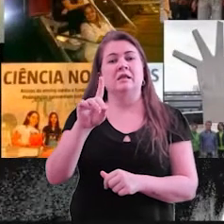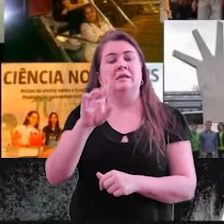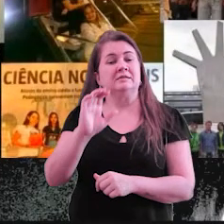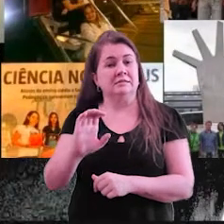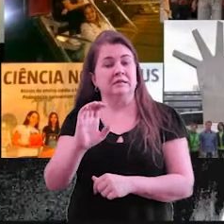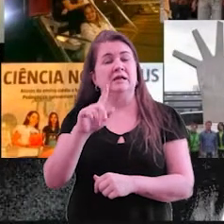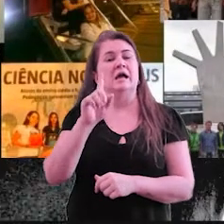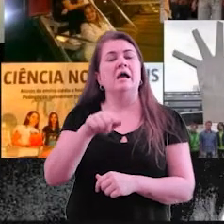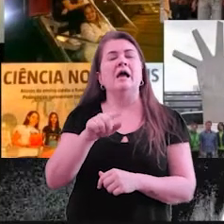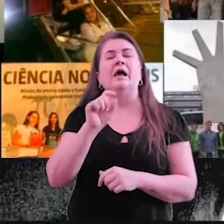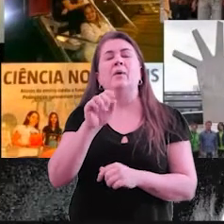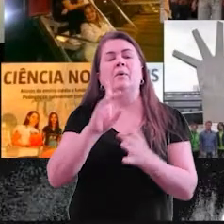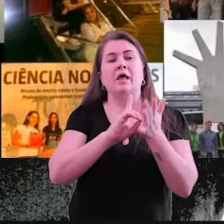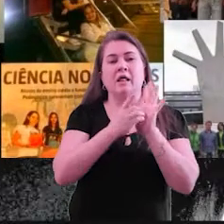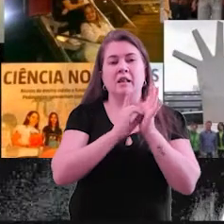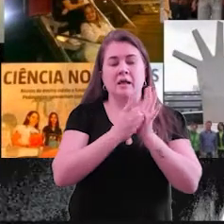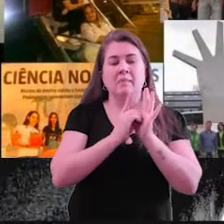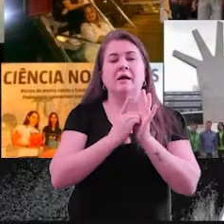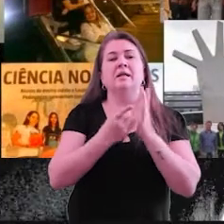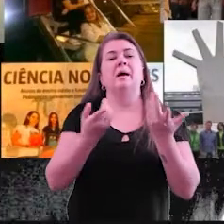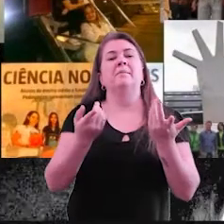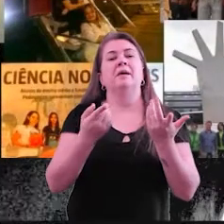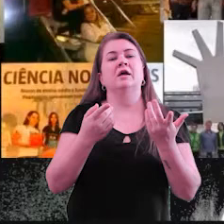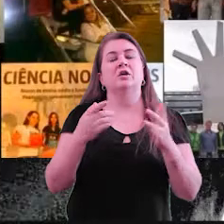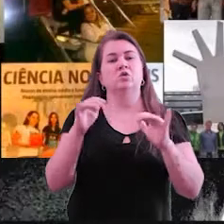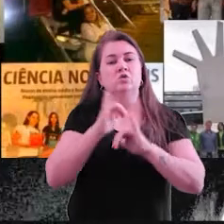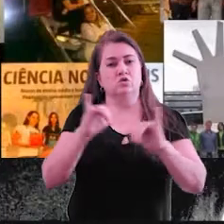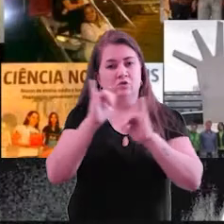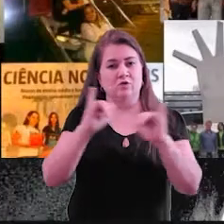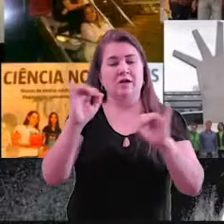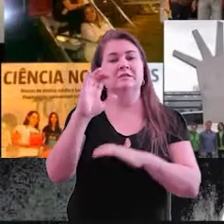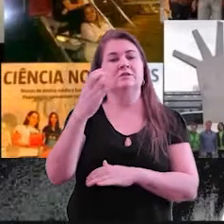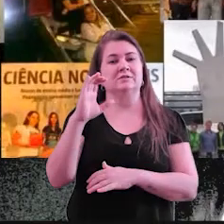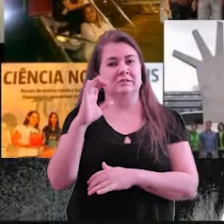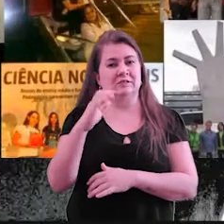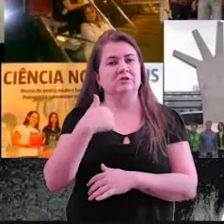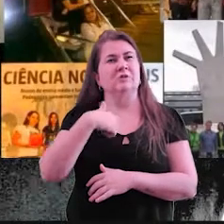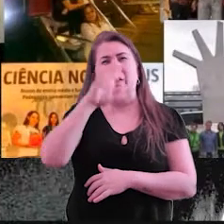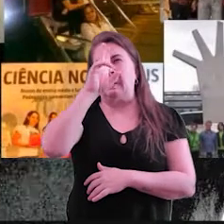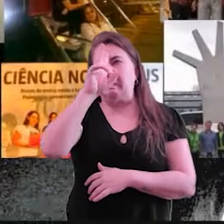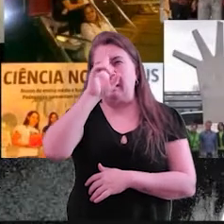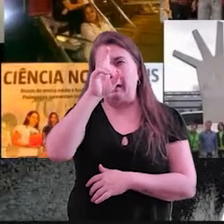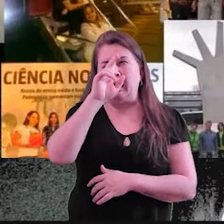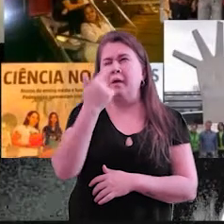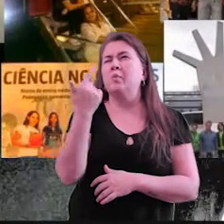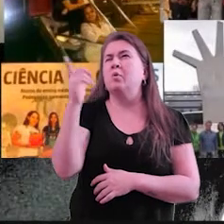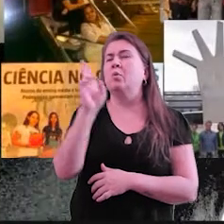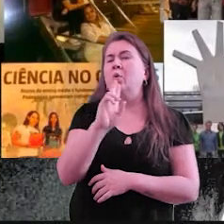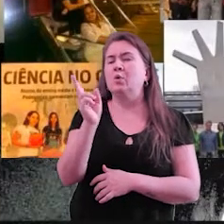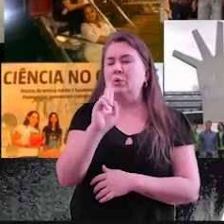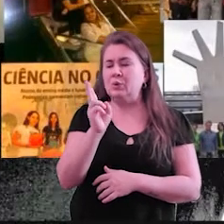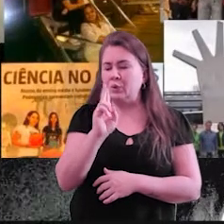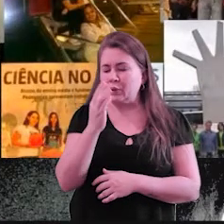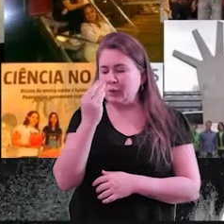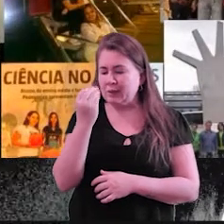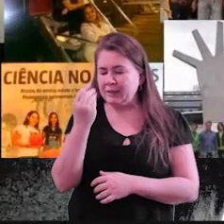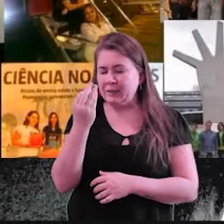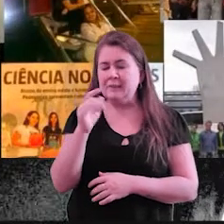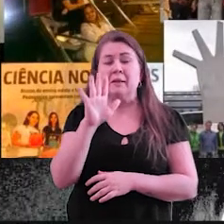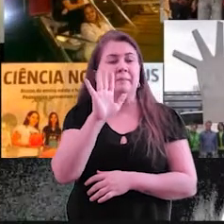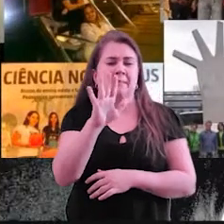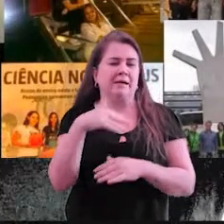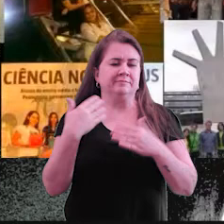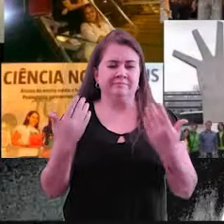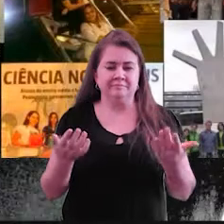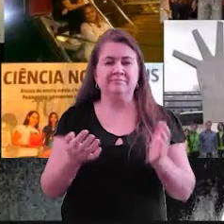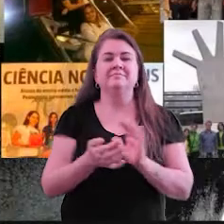Científica, não me lembro agora qual é o novo nome do DDC, mas, enfim, surgiu como CDC, depois a gente virou